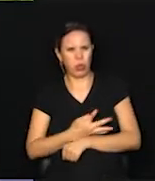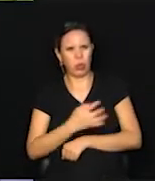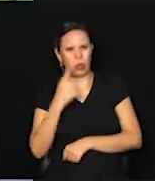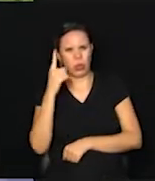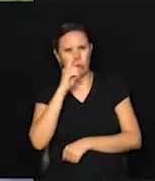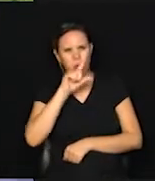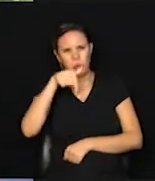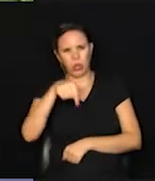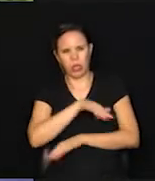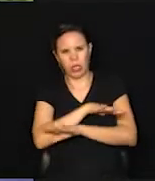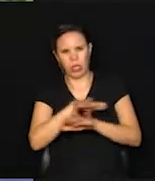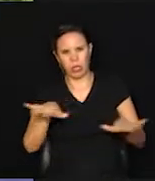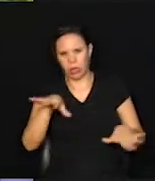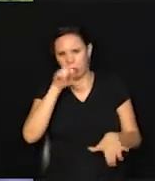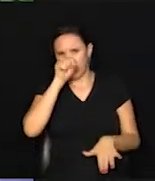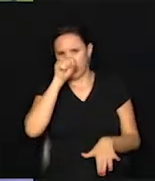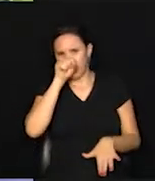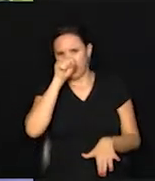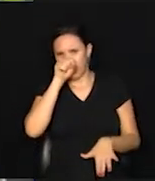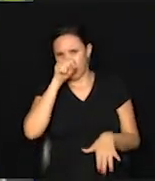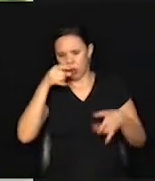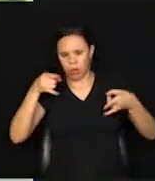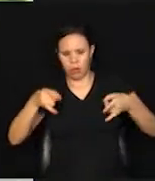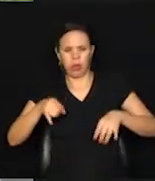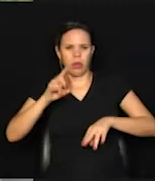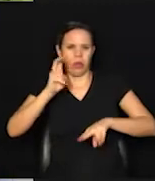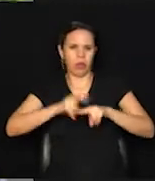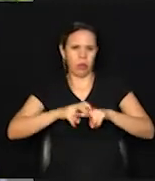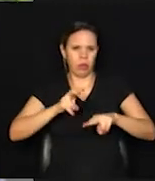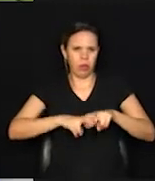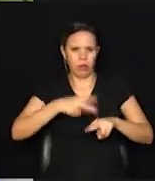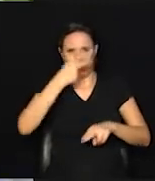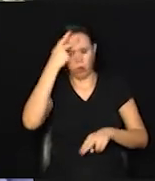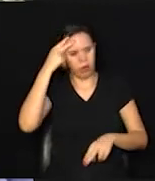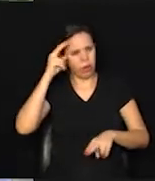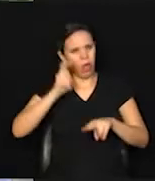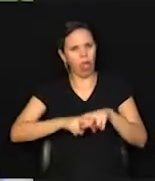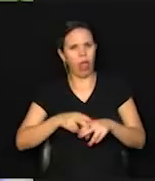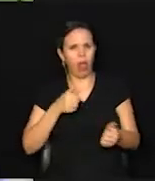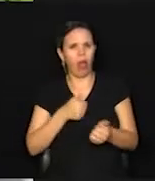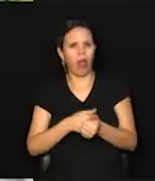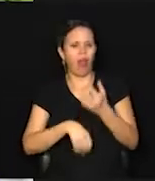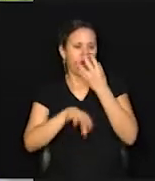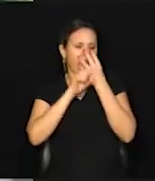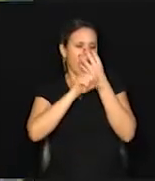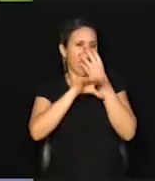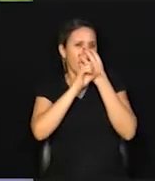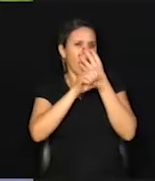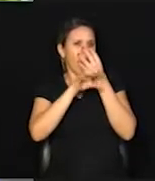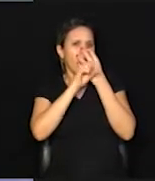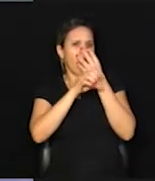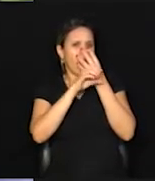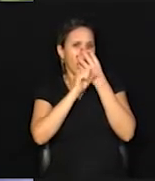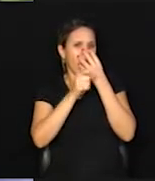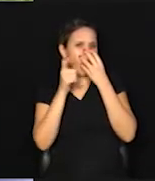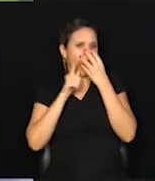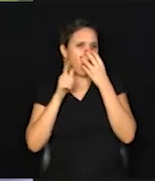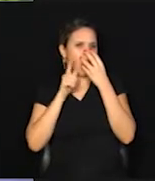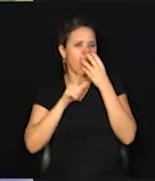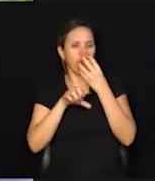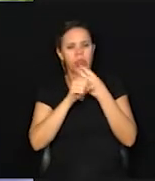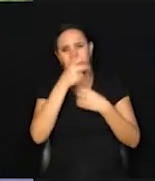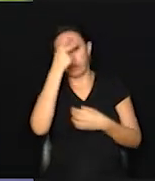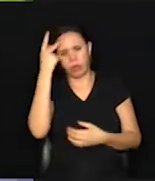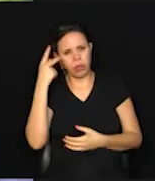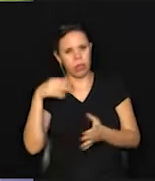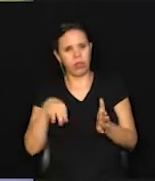acabou o oxigênio, improvisou-se uma cadeira para a paciente poder sentar perto de um bico de oxigênio, né, e poder receber uma paciente que